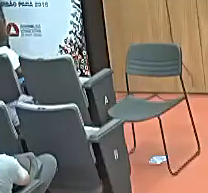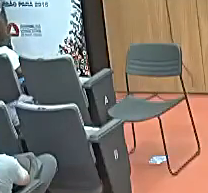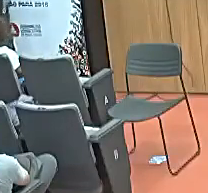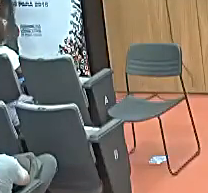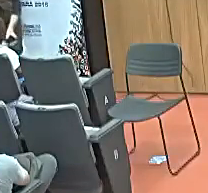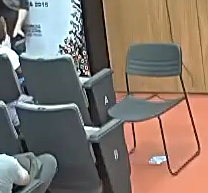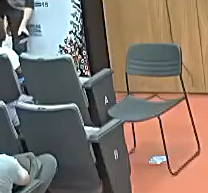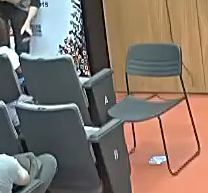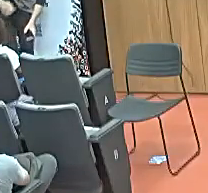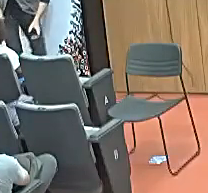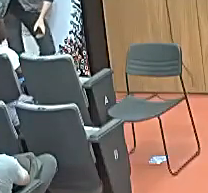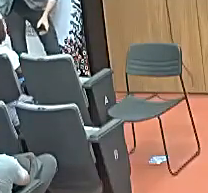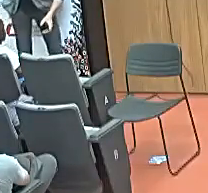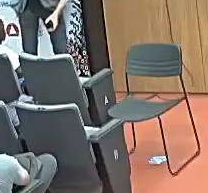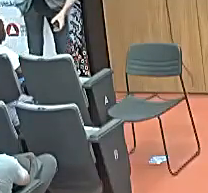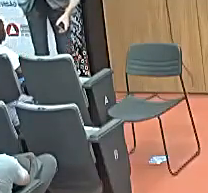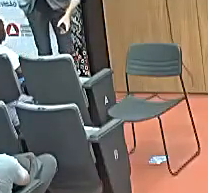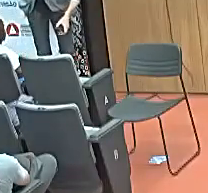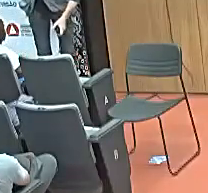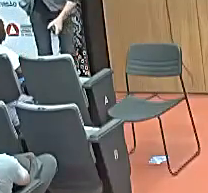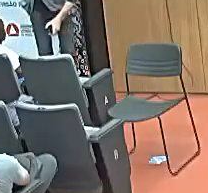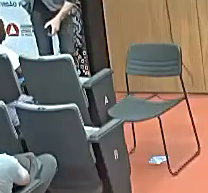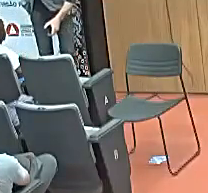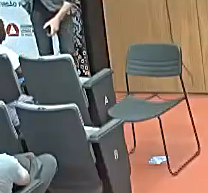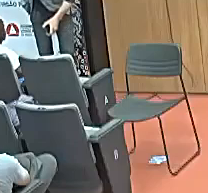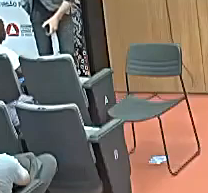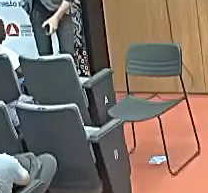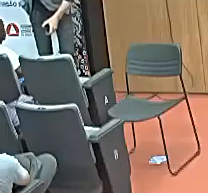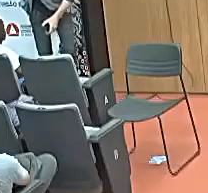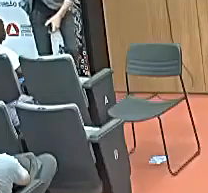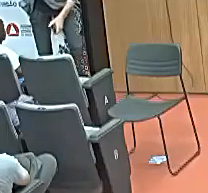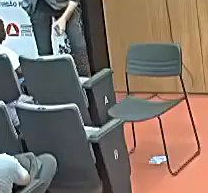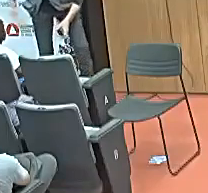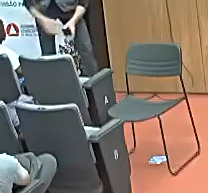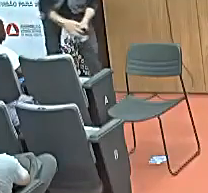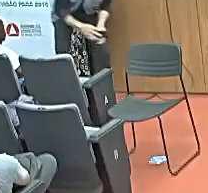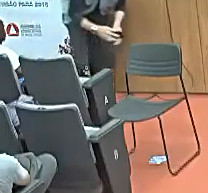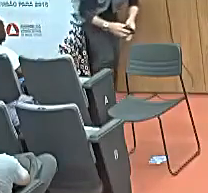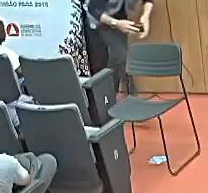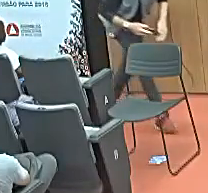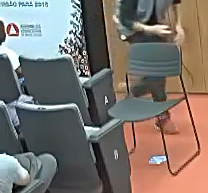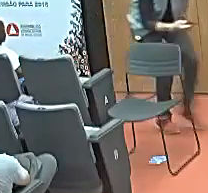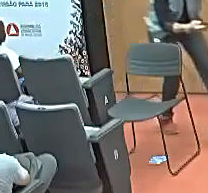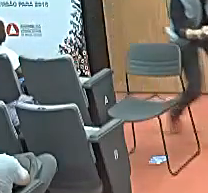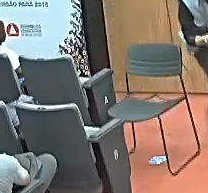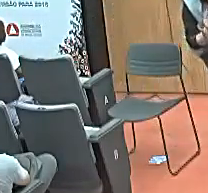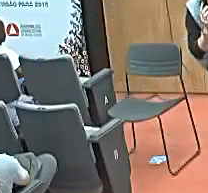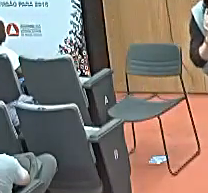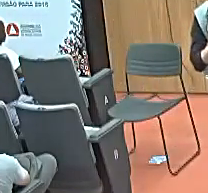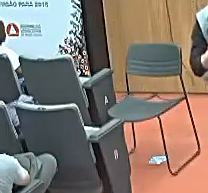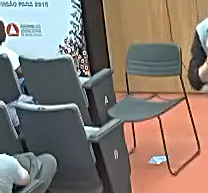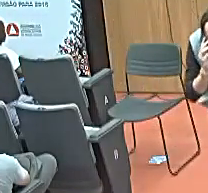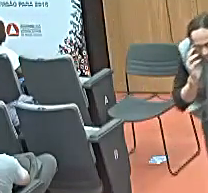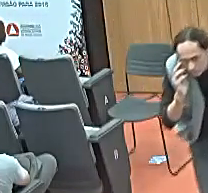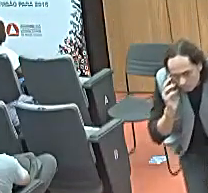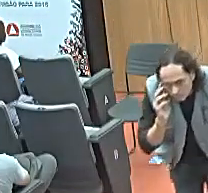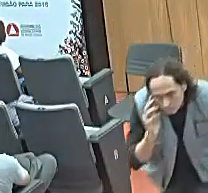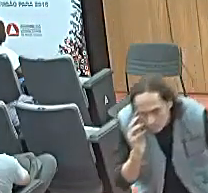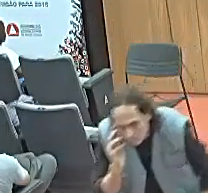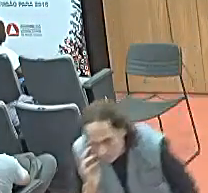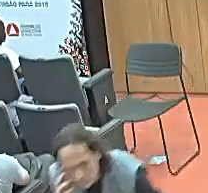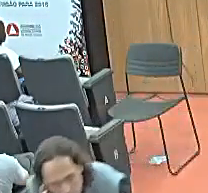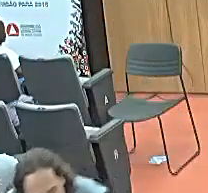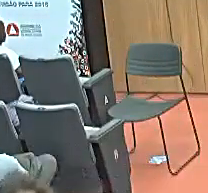ensino criou por meio de alteração de finalidade e ampliação de metas física e financeira das acções 4216